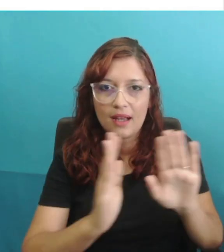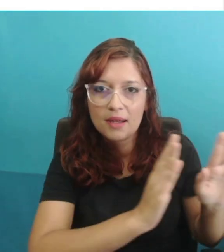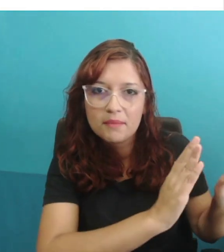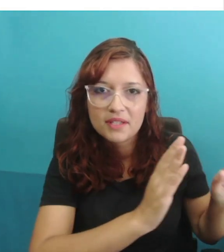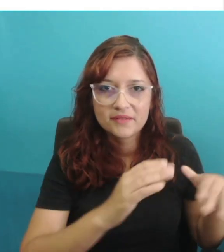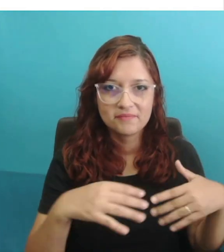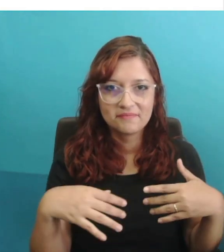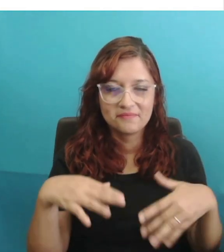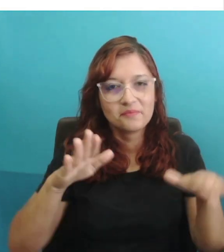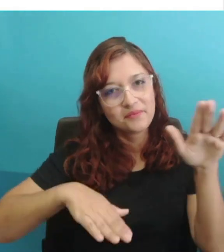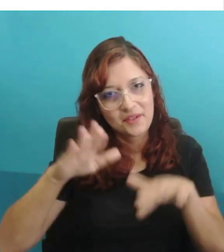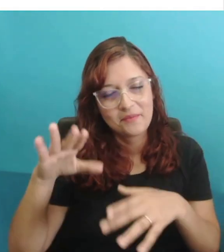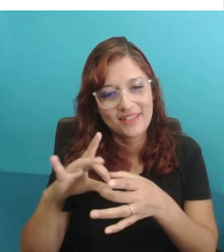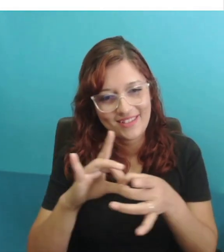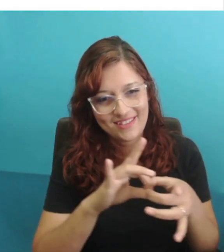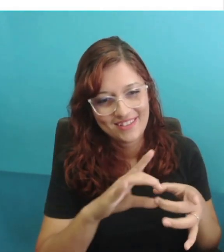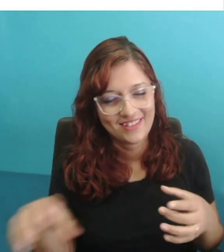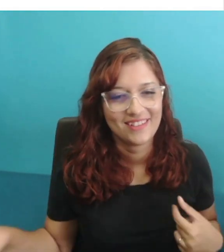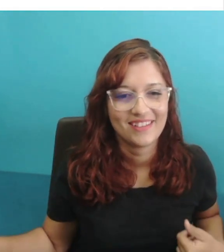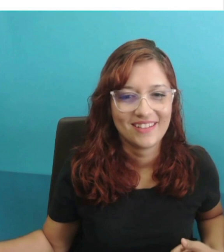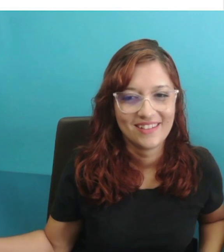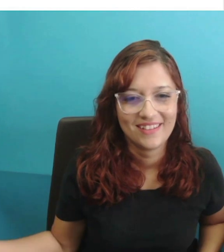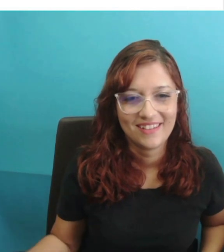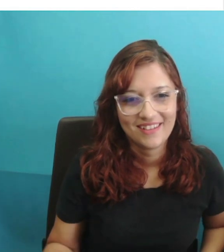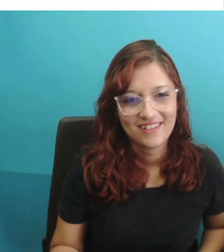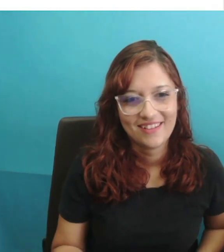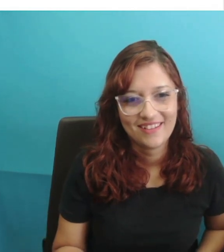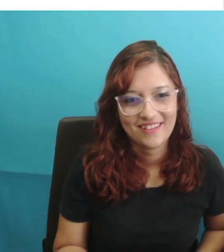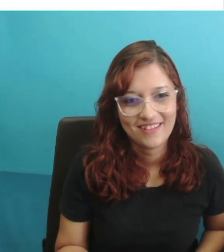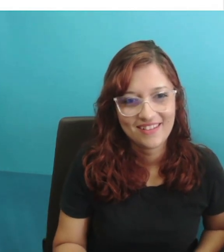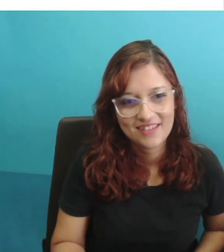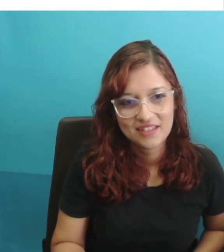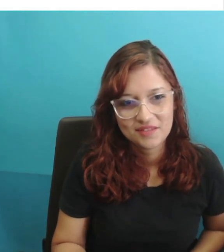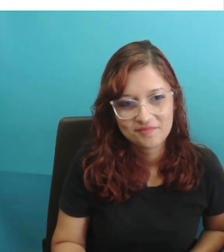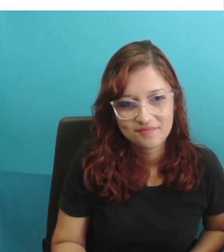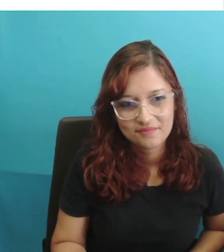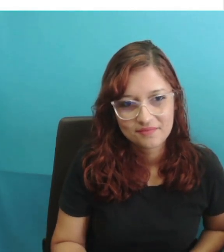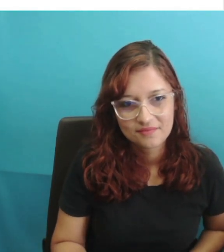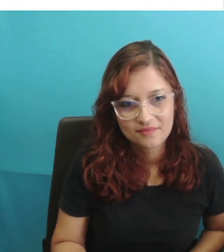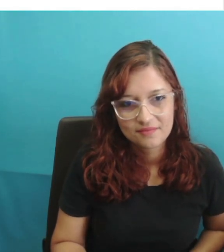abrir, abrir, vai depender do contexto.